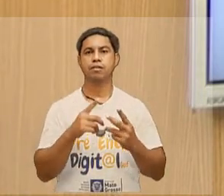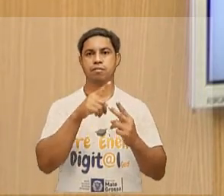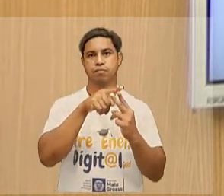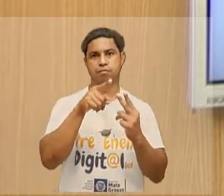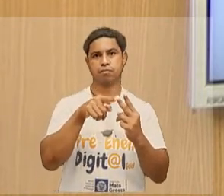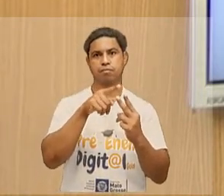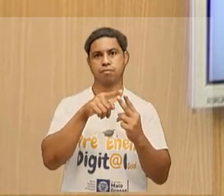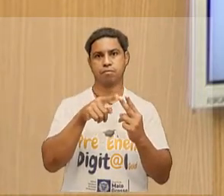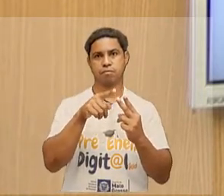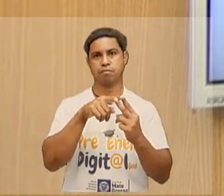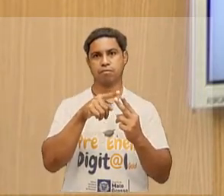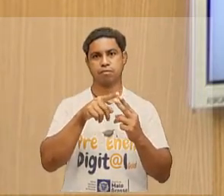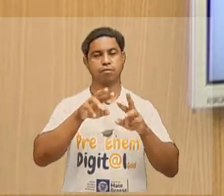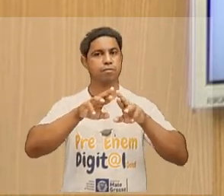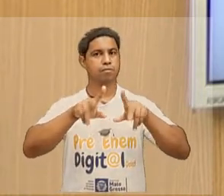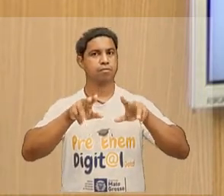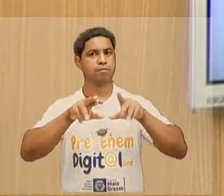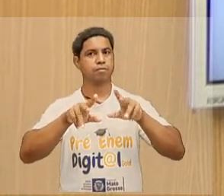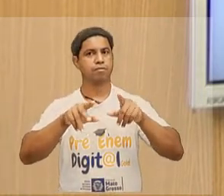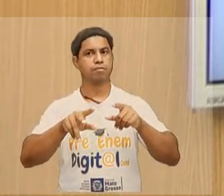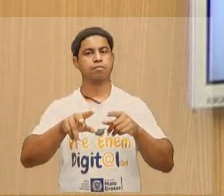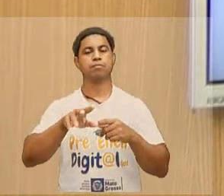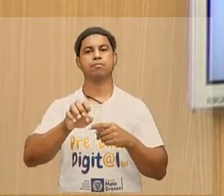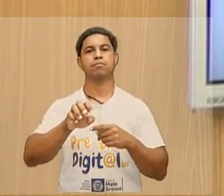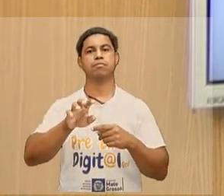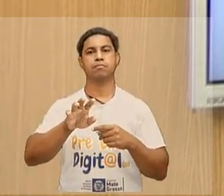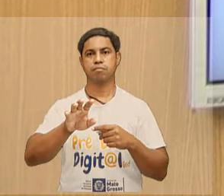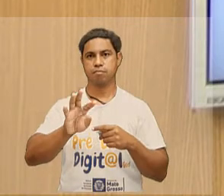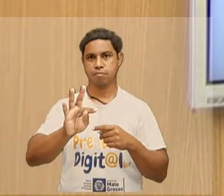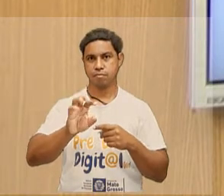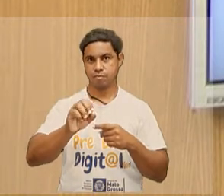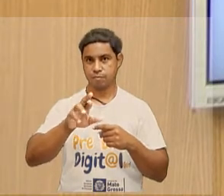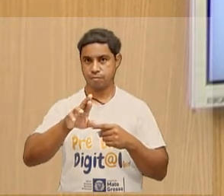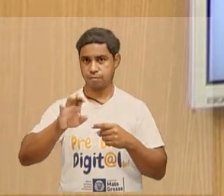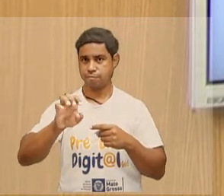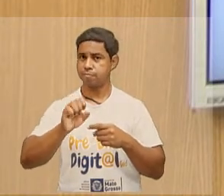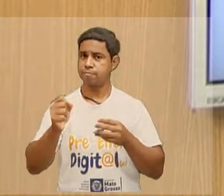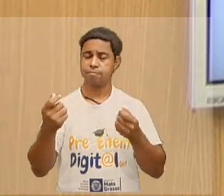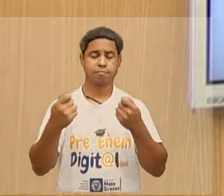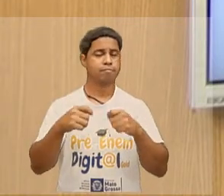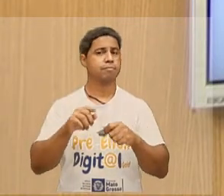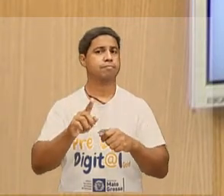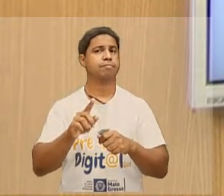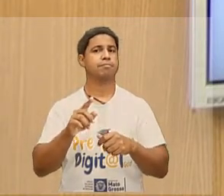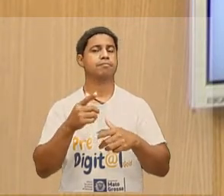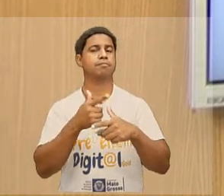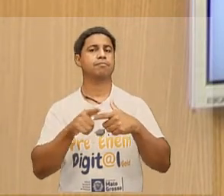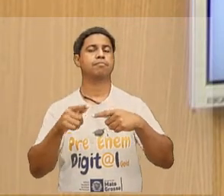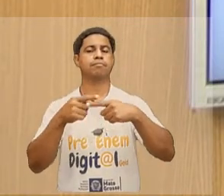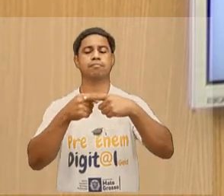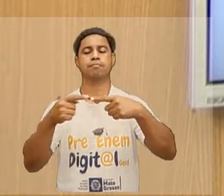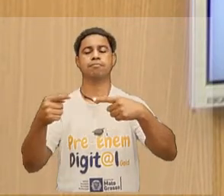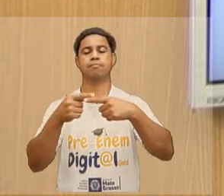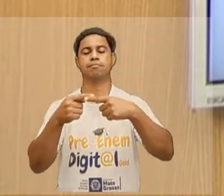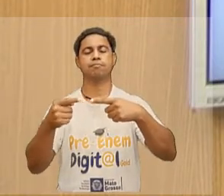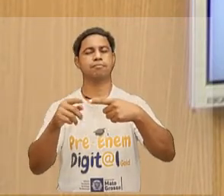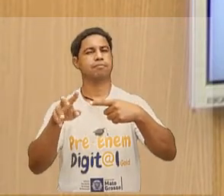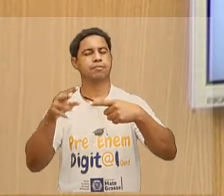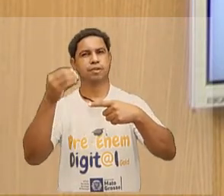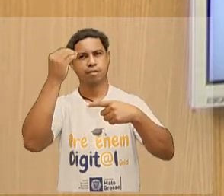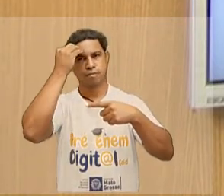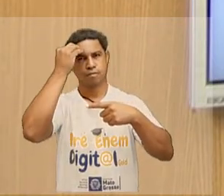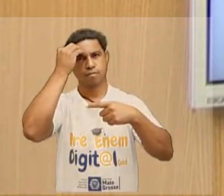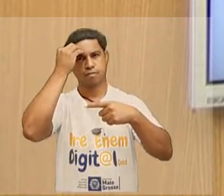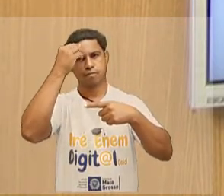dois resistores com valores diferentes. Para não precisar fazer essa fração. E é jogo rápido, aqui na memória, aqui ó, na lucidez,